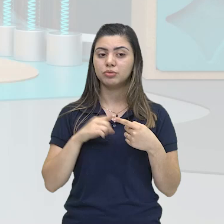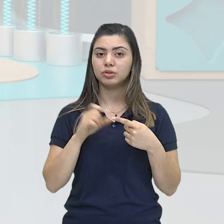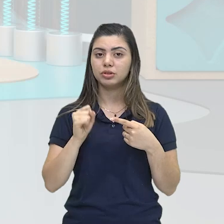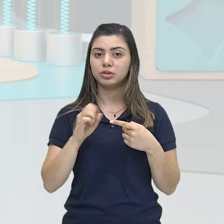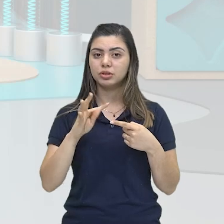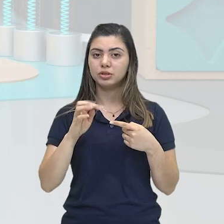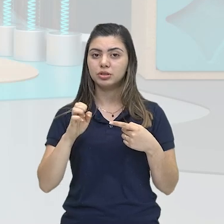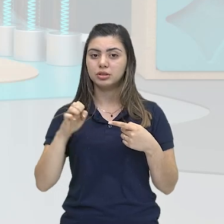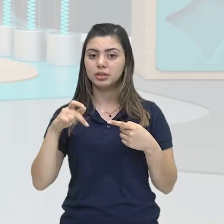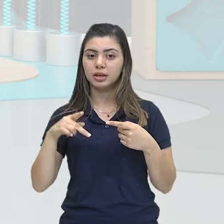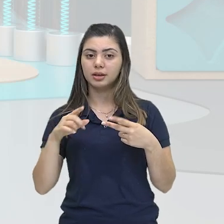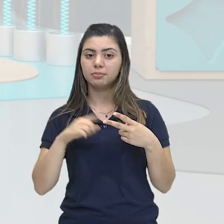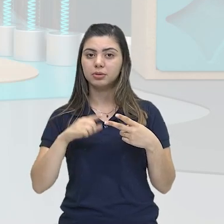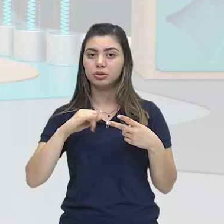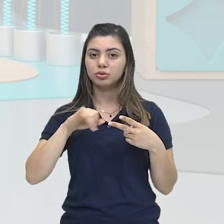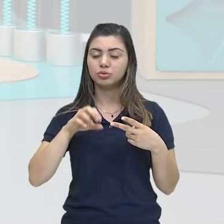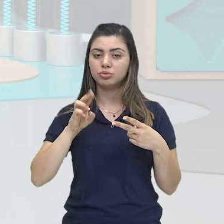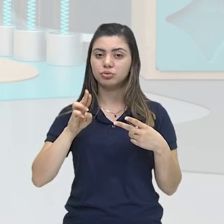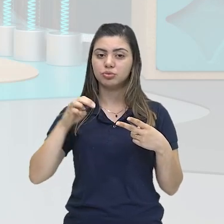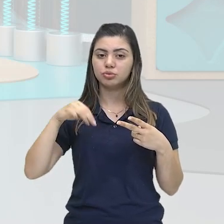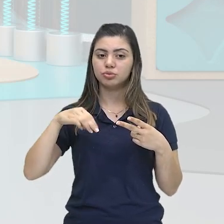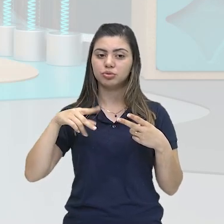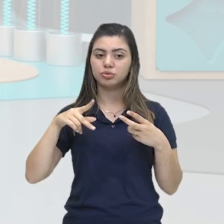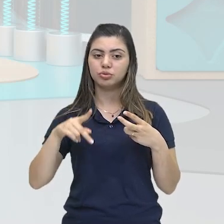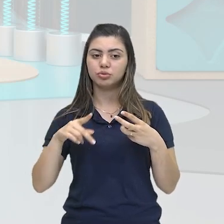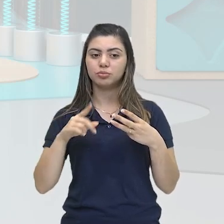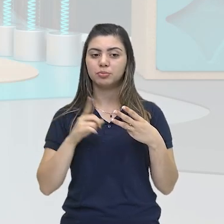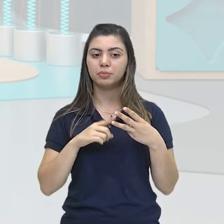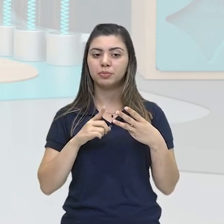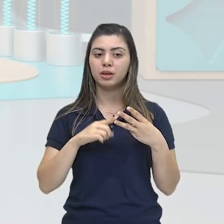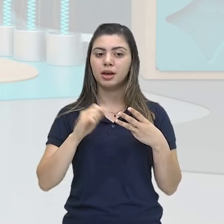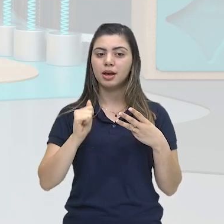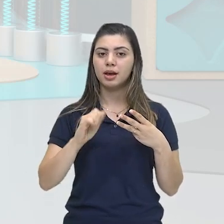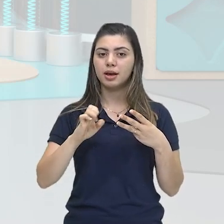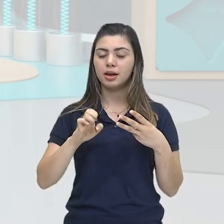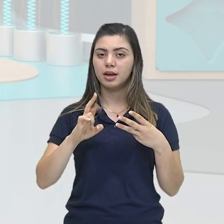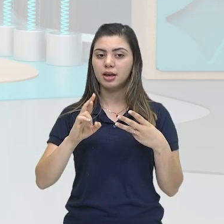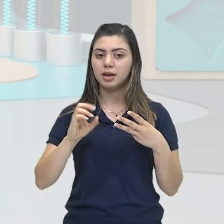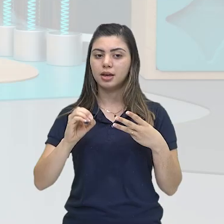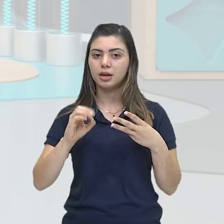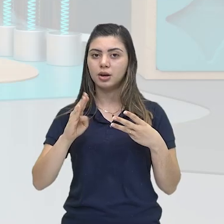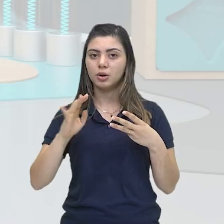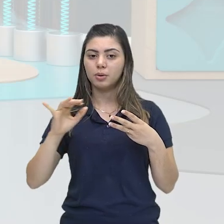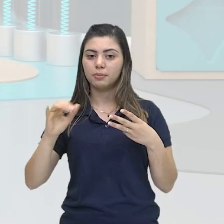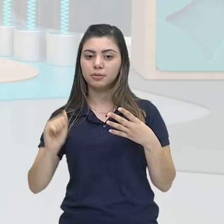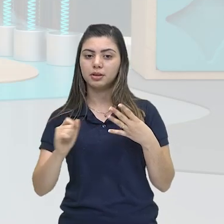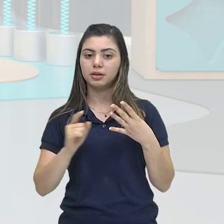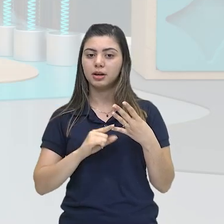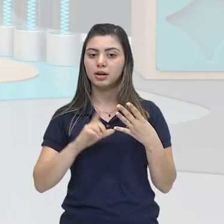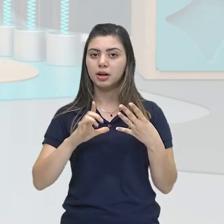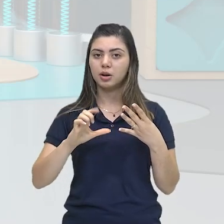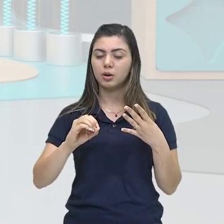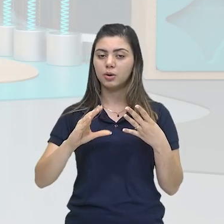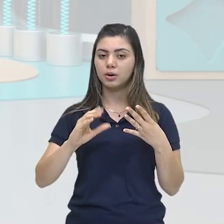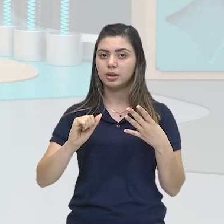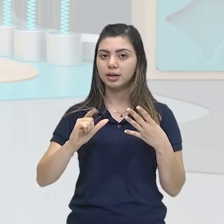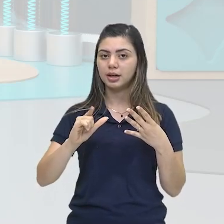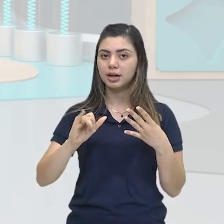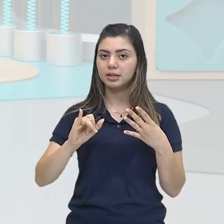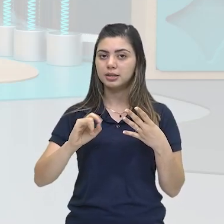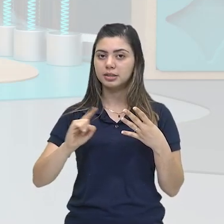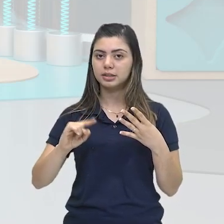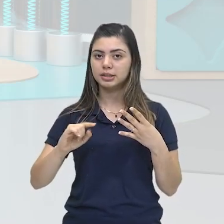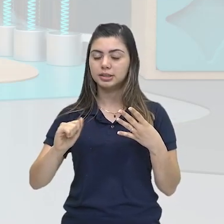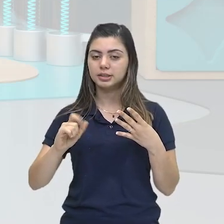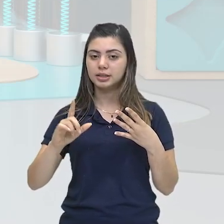temos a ginástica aeróbica, a ginástica localizada e todas elas têm uma diferença entre si.